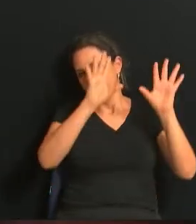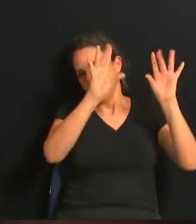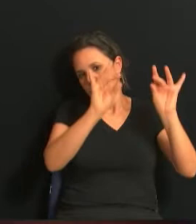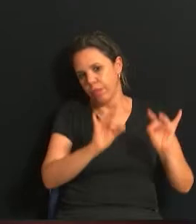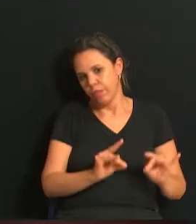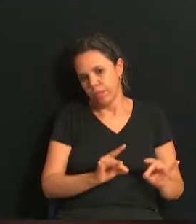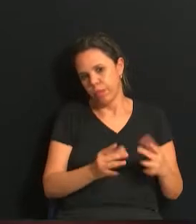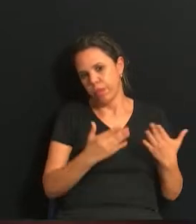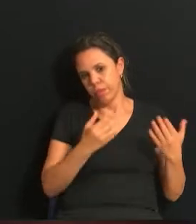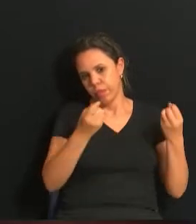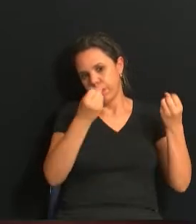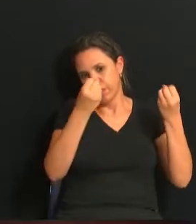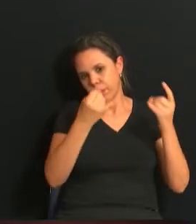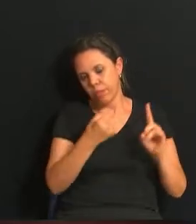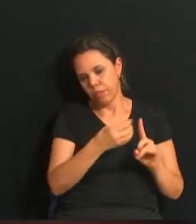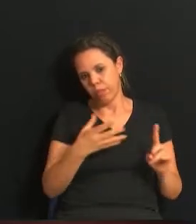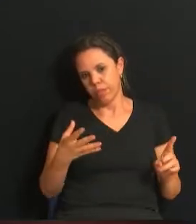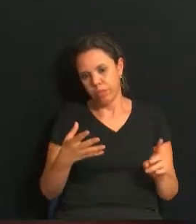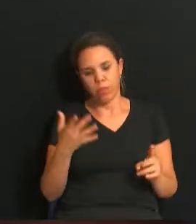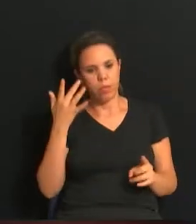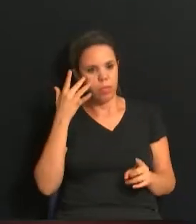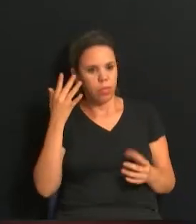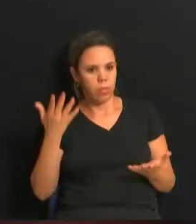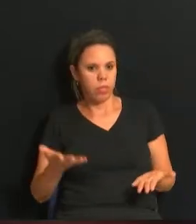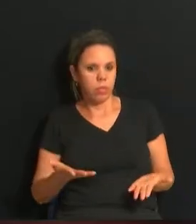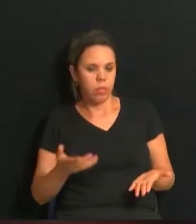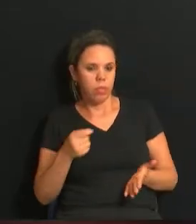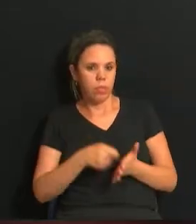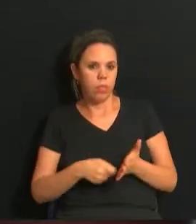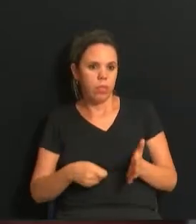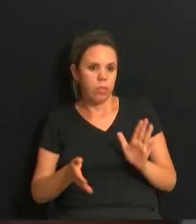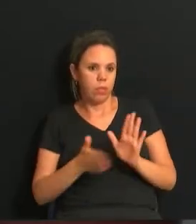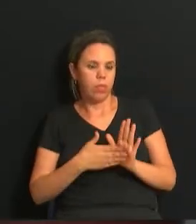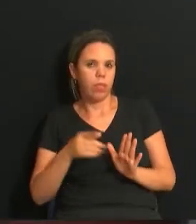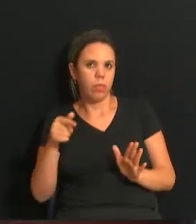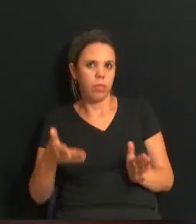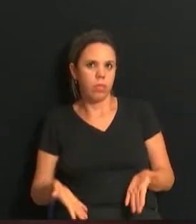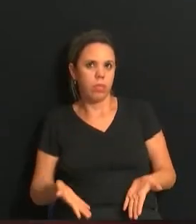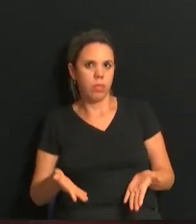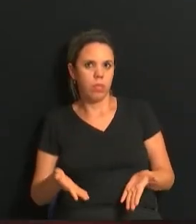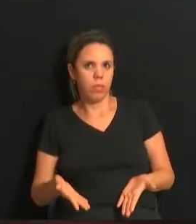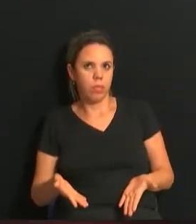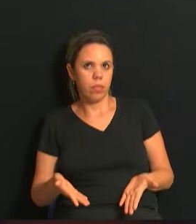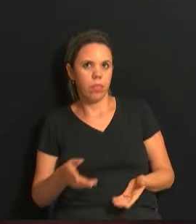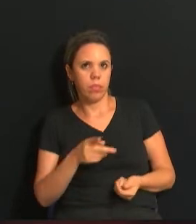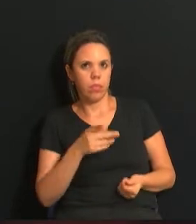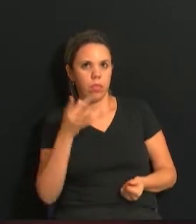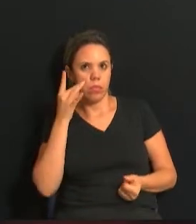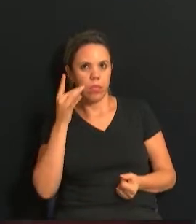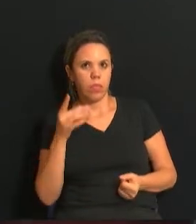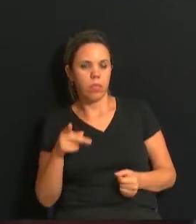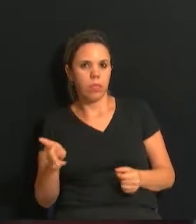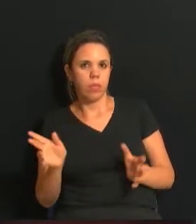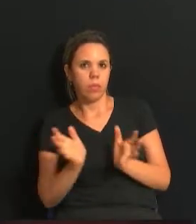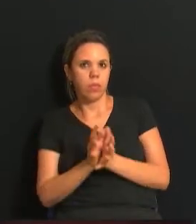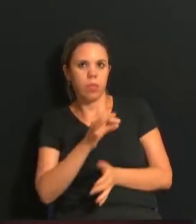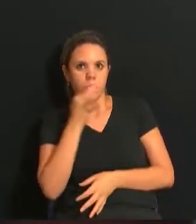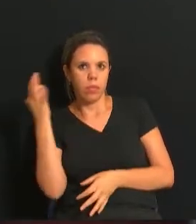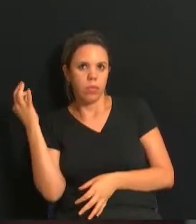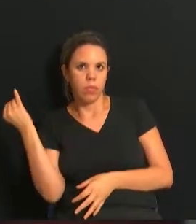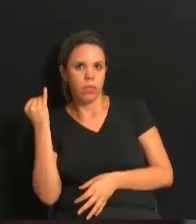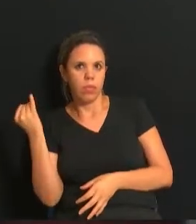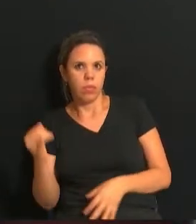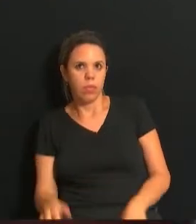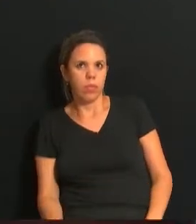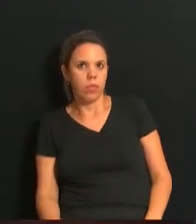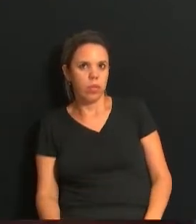debatido, explanado, e eu acho que os encaminhamentos propostos aqui pela presidente da nossa comissão são bastante